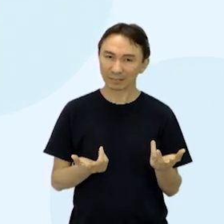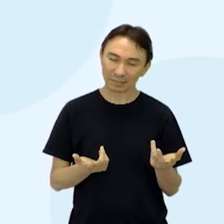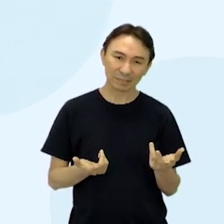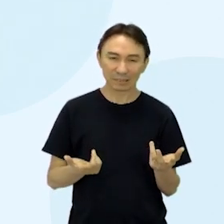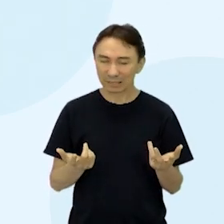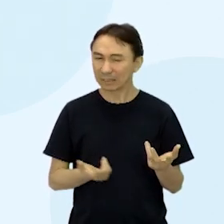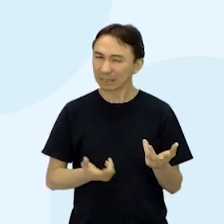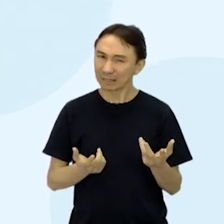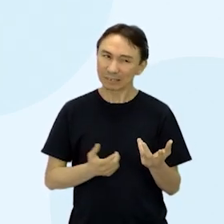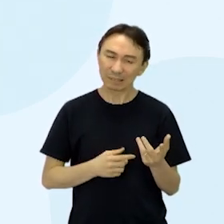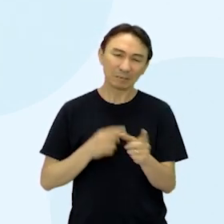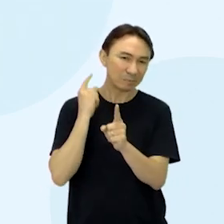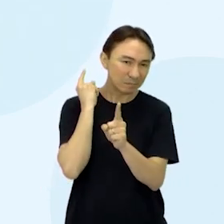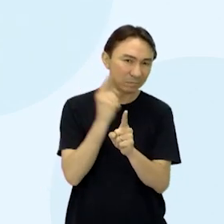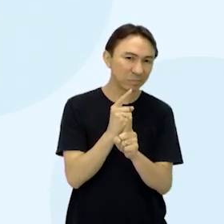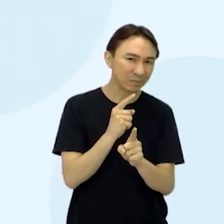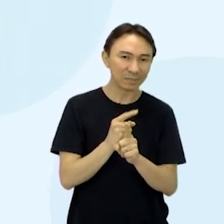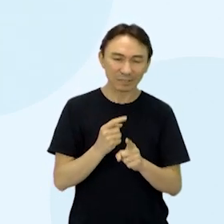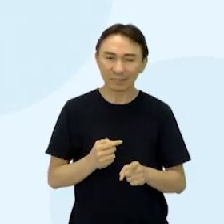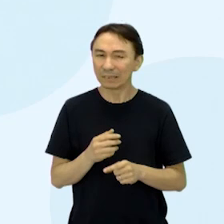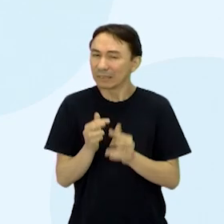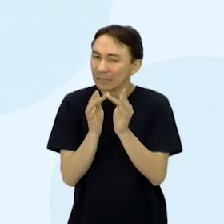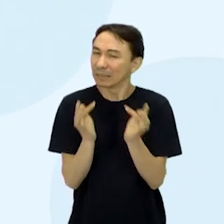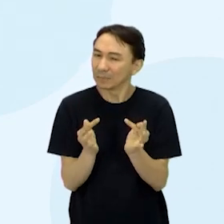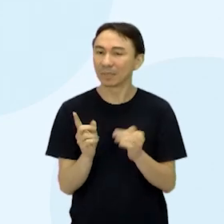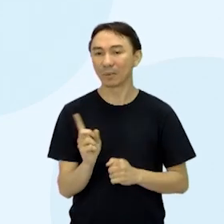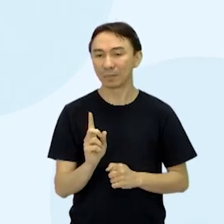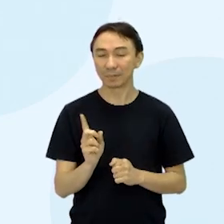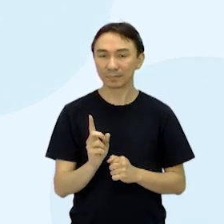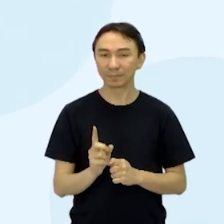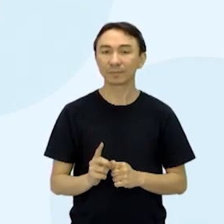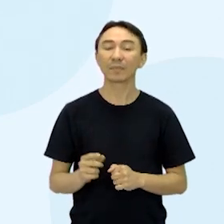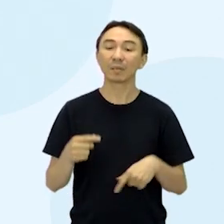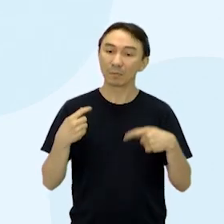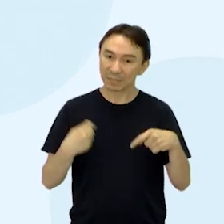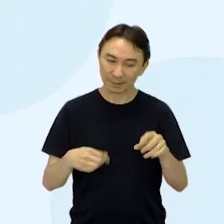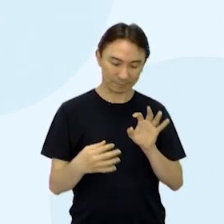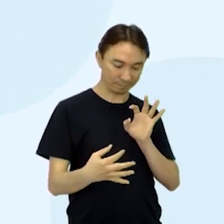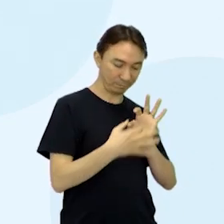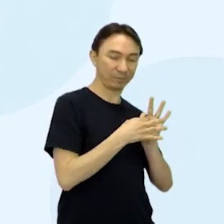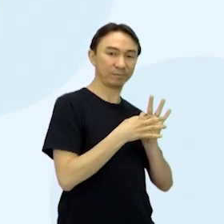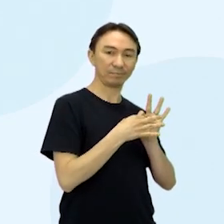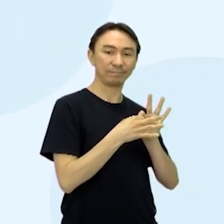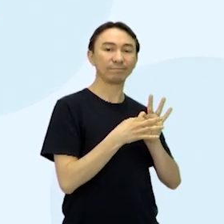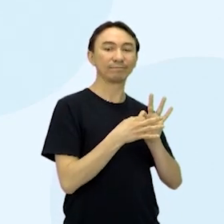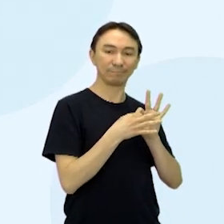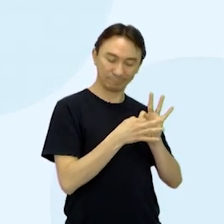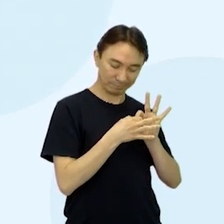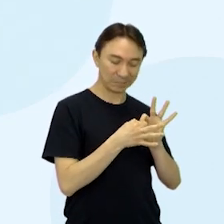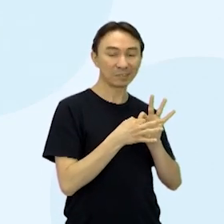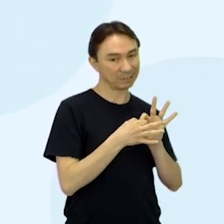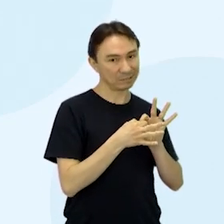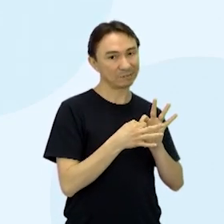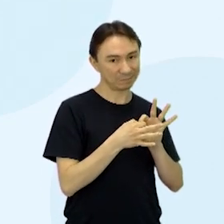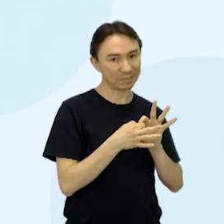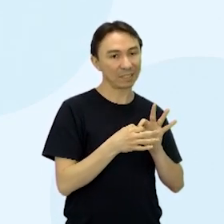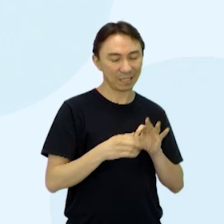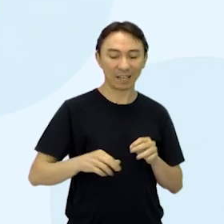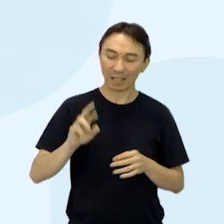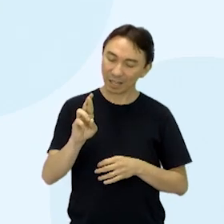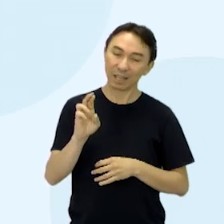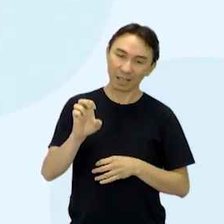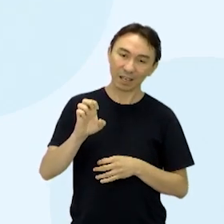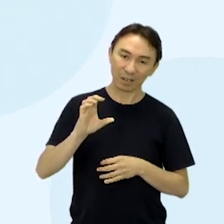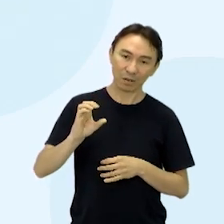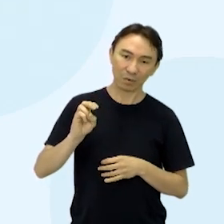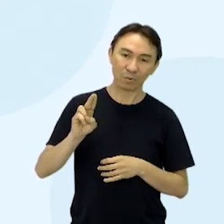simples assim de você descobrir. Então, essa daí, ela depende, né, Tony? Depende então, da quem anterior. depende é recursiva, tá certo? Muito bom.